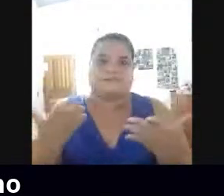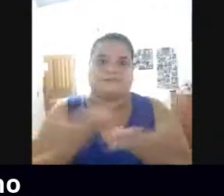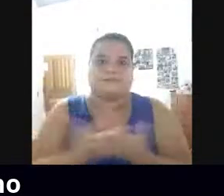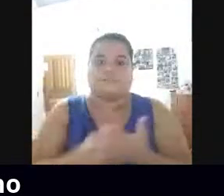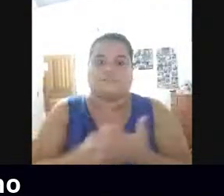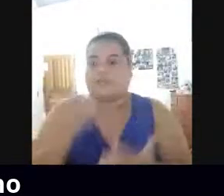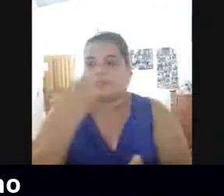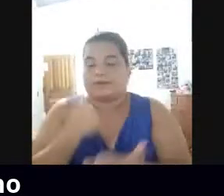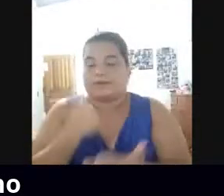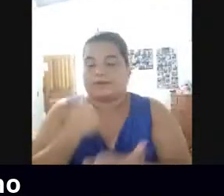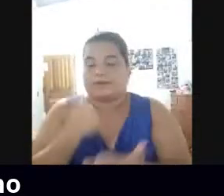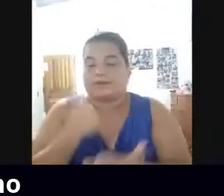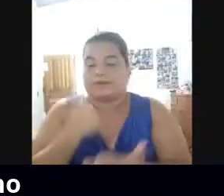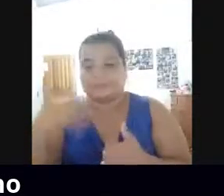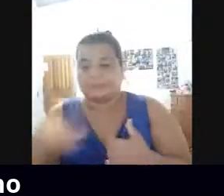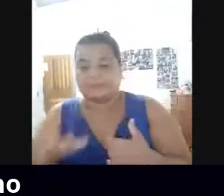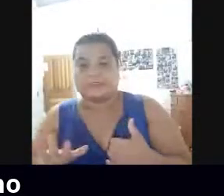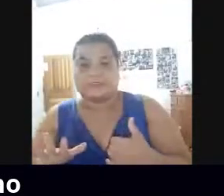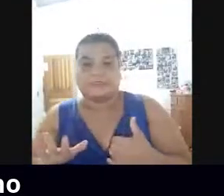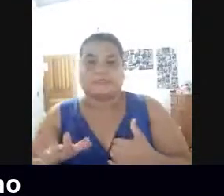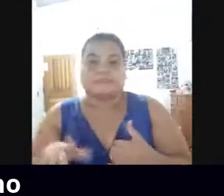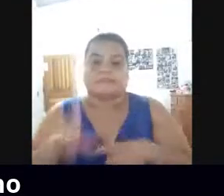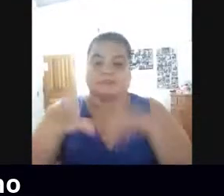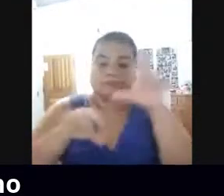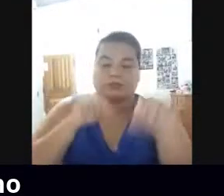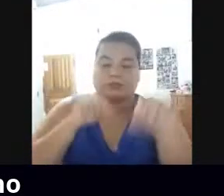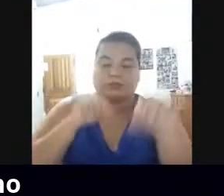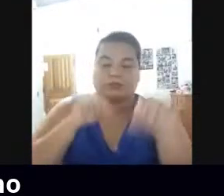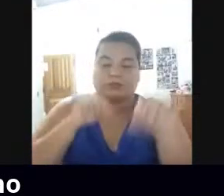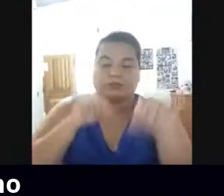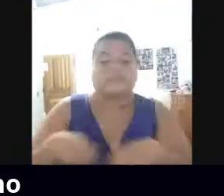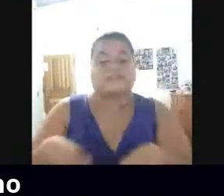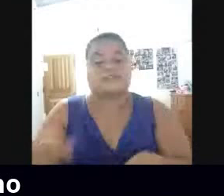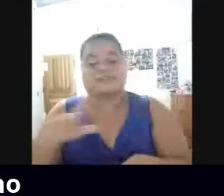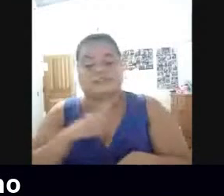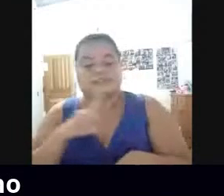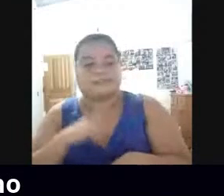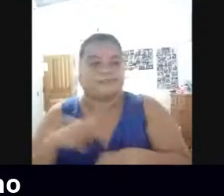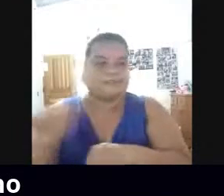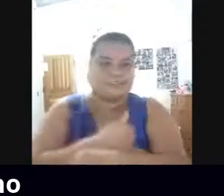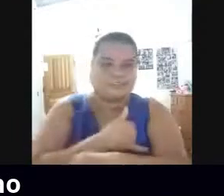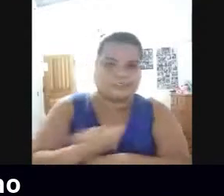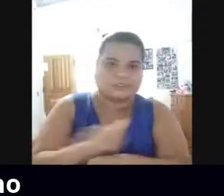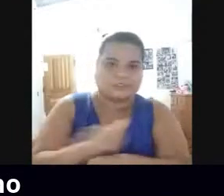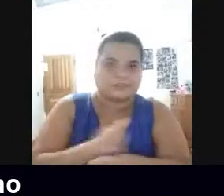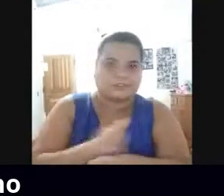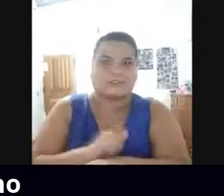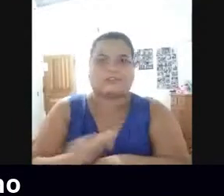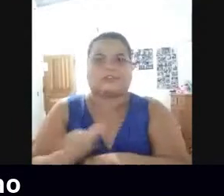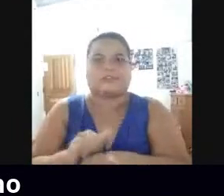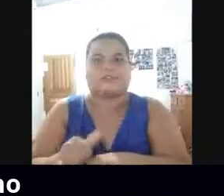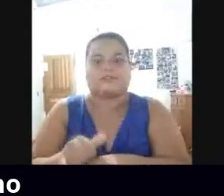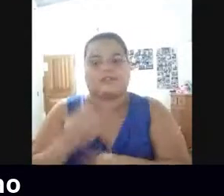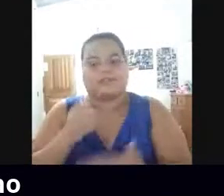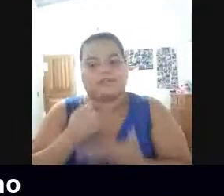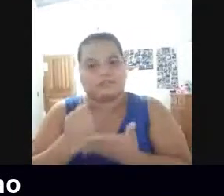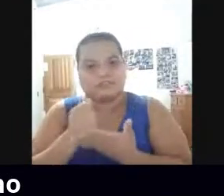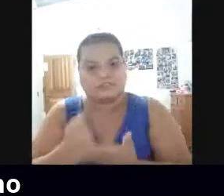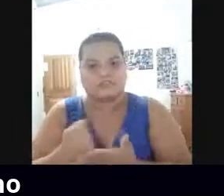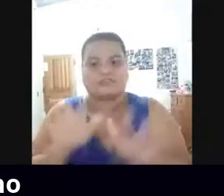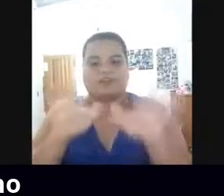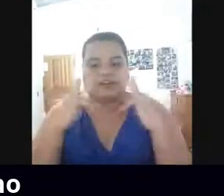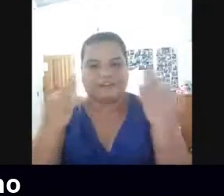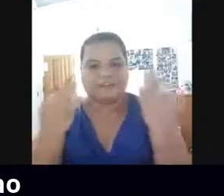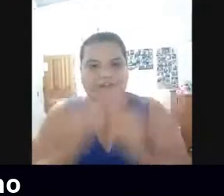E aí existem técnicas, existem abordagens que a gente trabalha hoje para tratar a seletividade alimentar. Então, existem